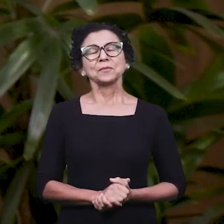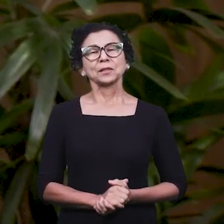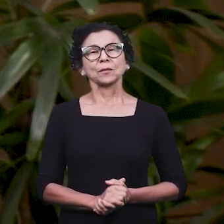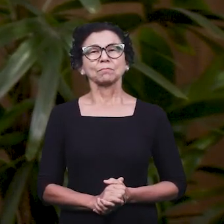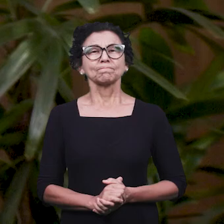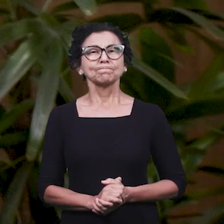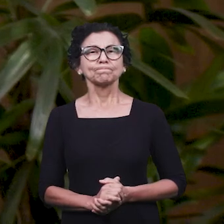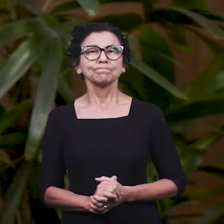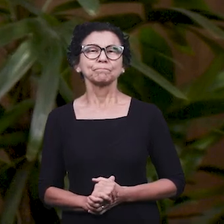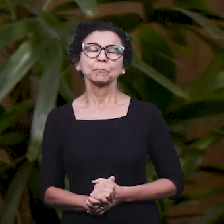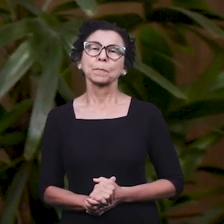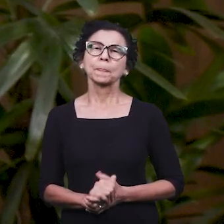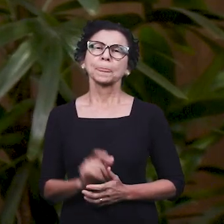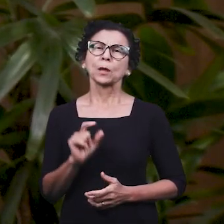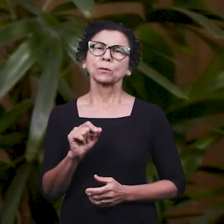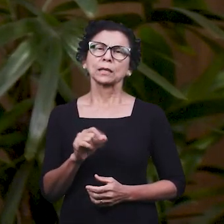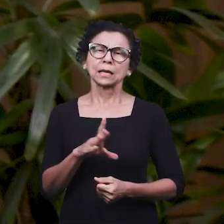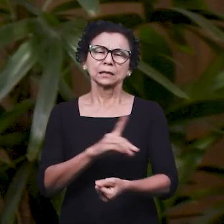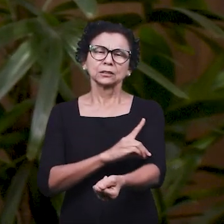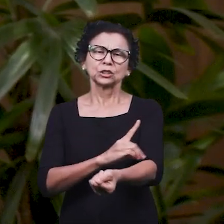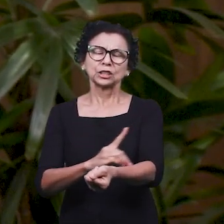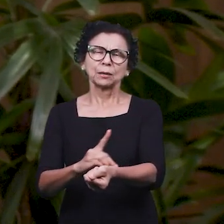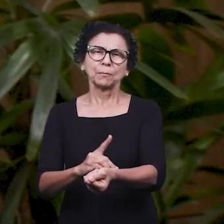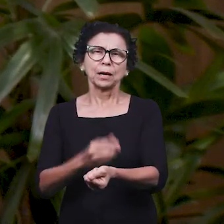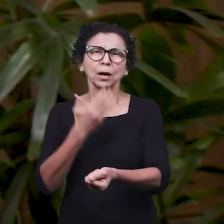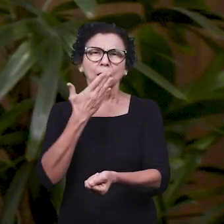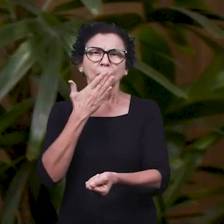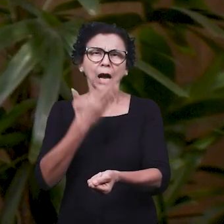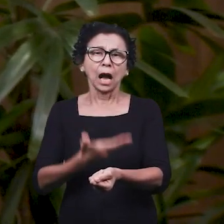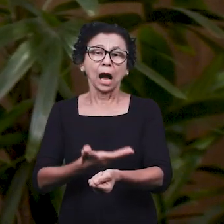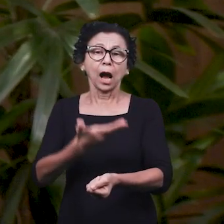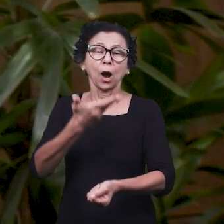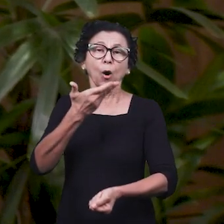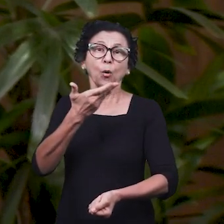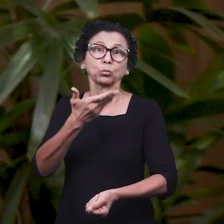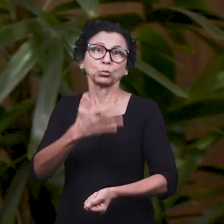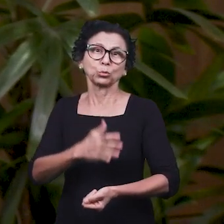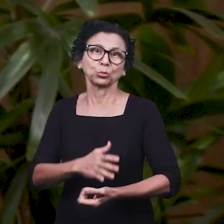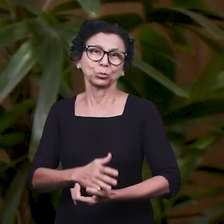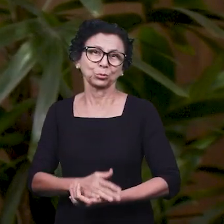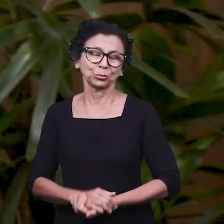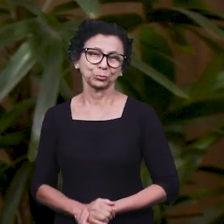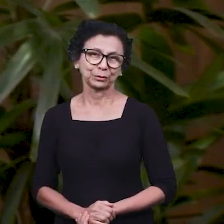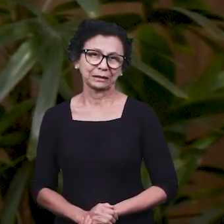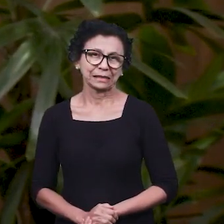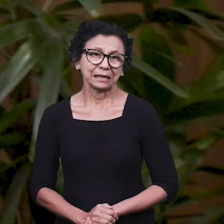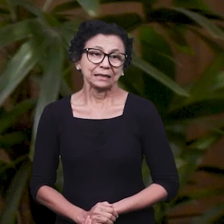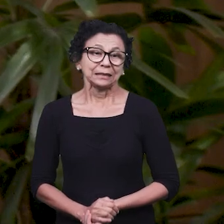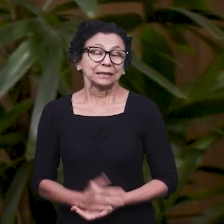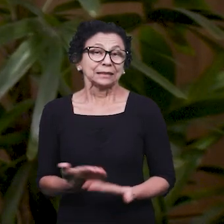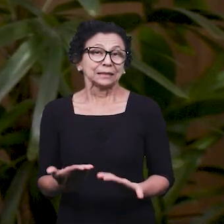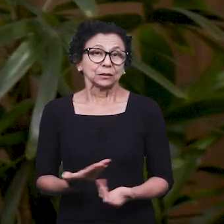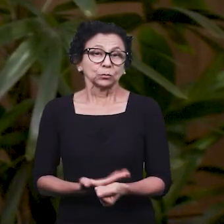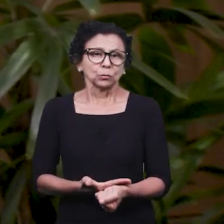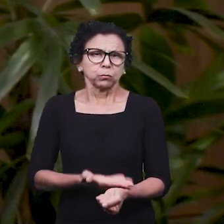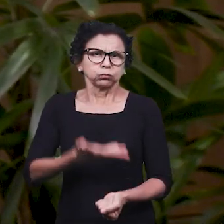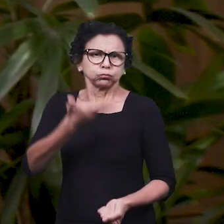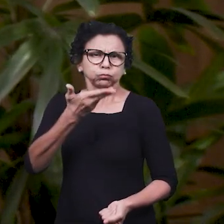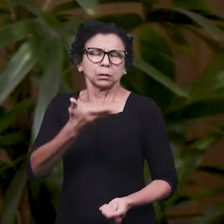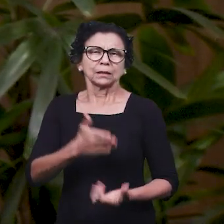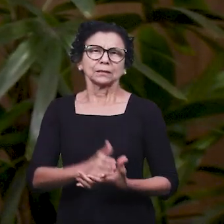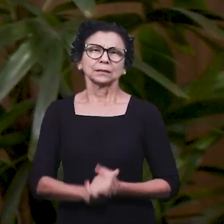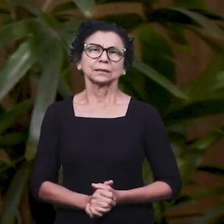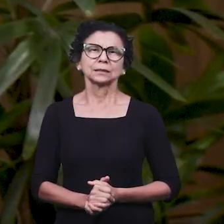é um excesso de glicose no sangue. Então, podemos concluir que tudo que está em excesso no nosso